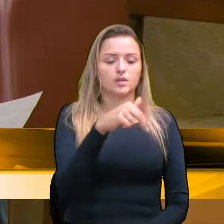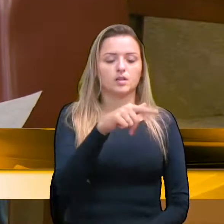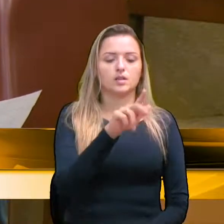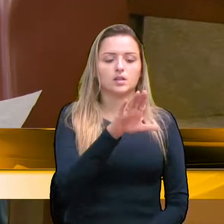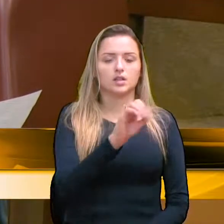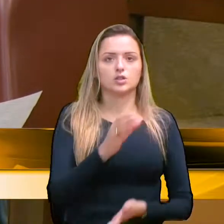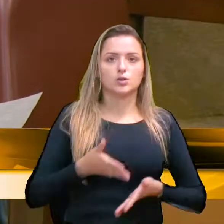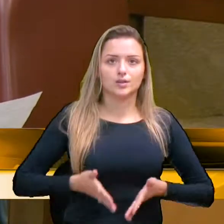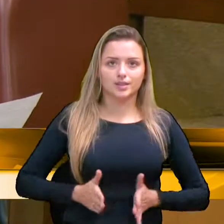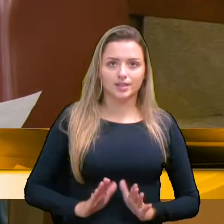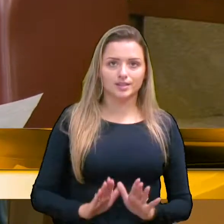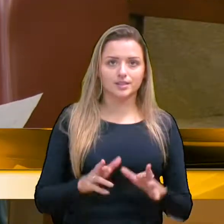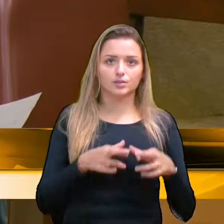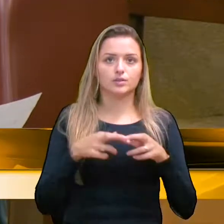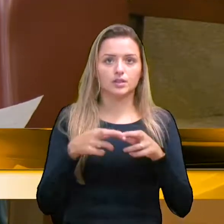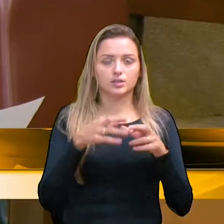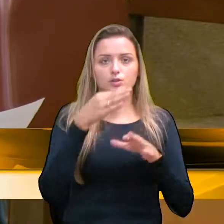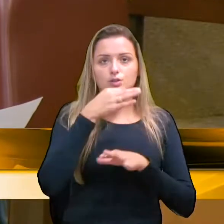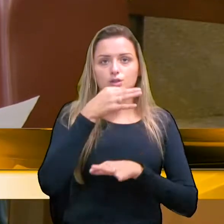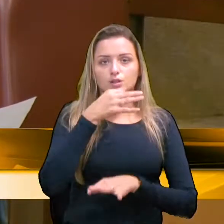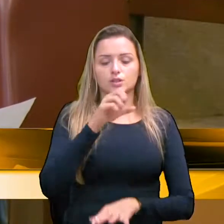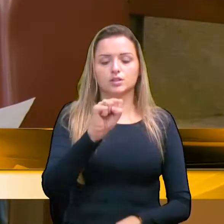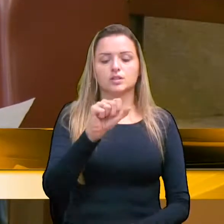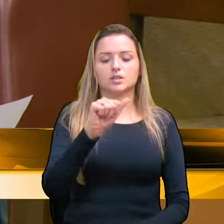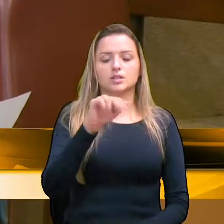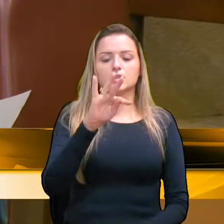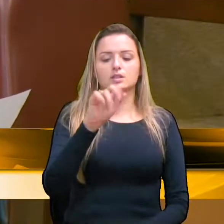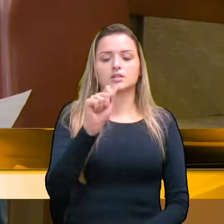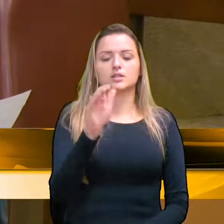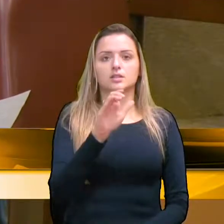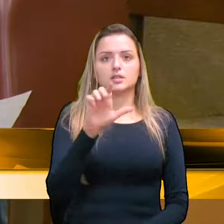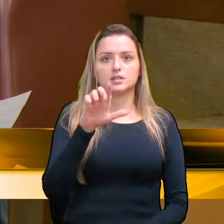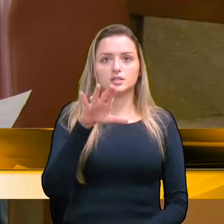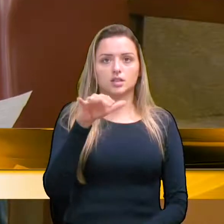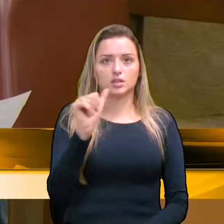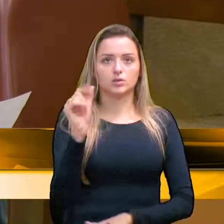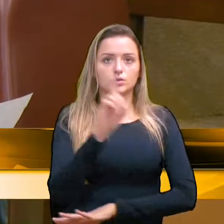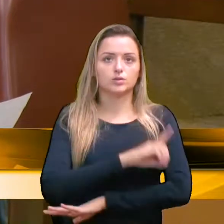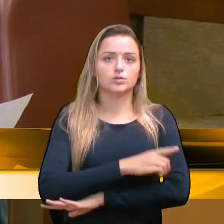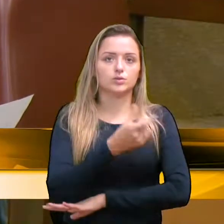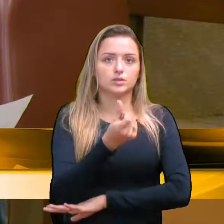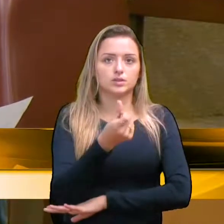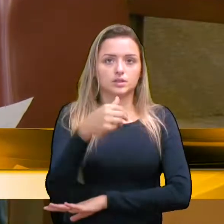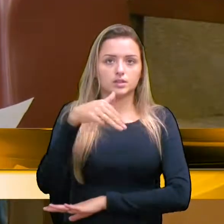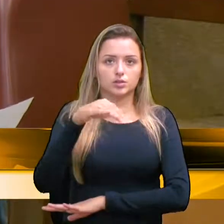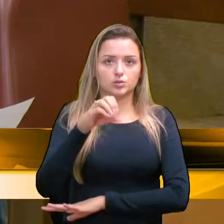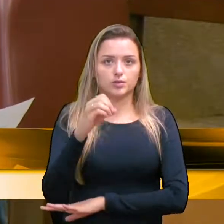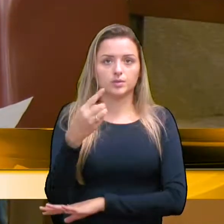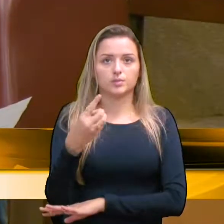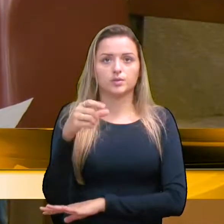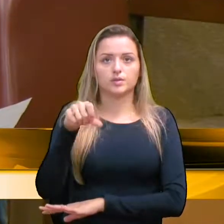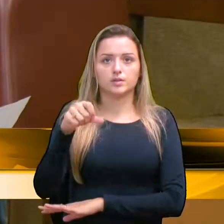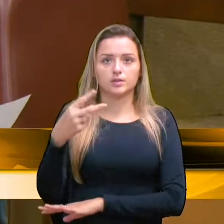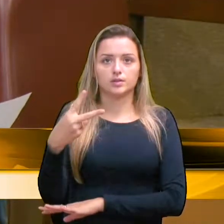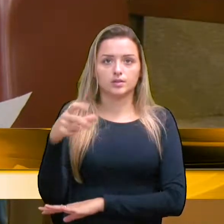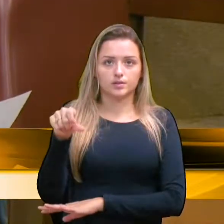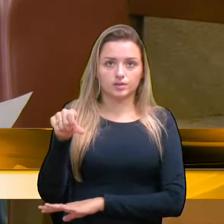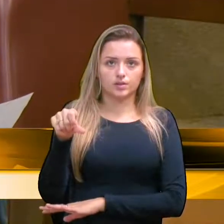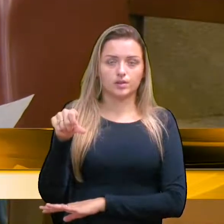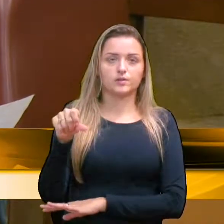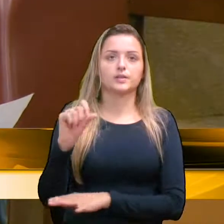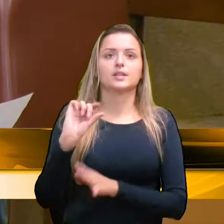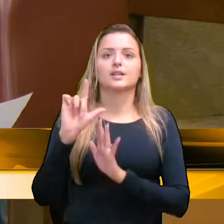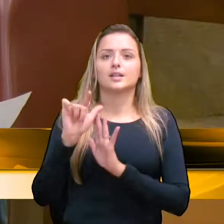no distrito caxiense de Santa Lúcia do Piauí, na data de 6 de maio de 1929. Passou